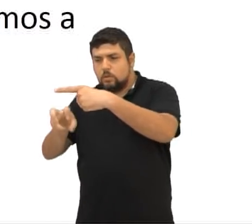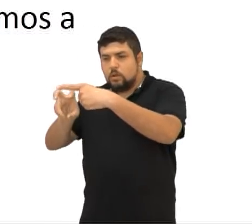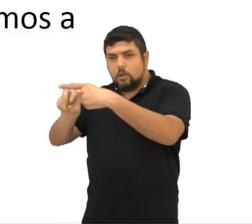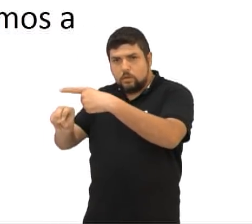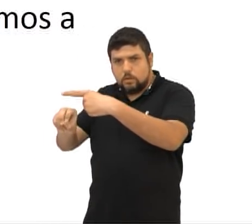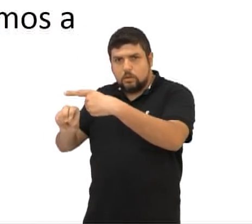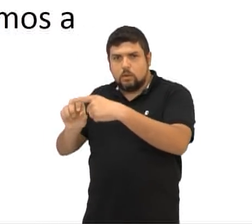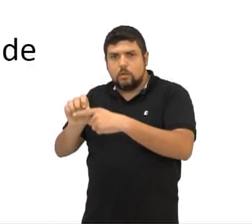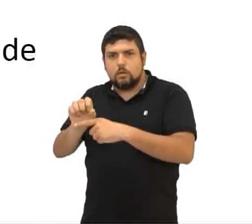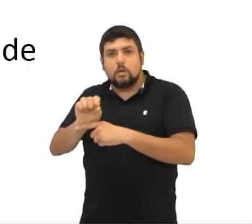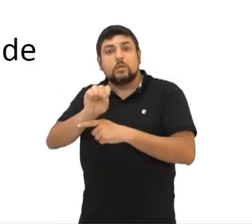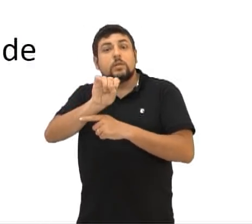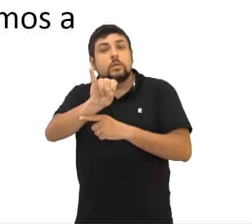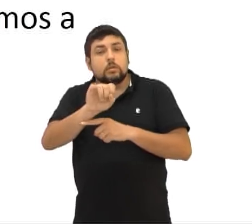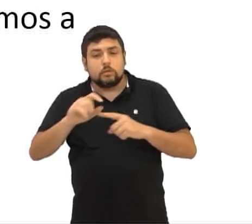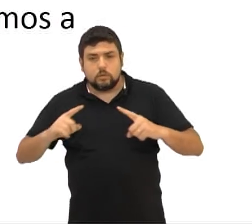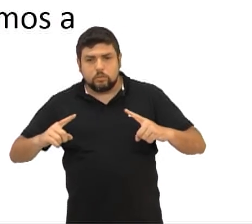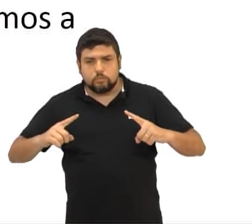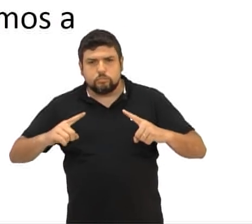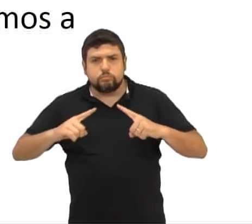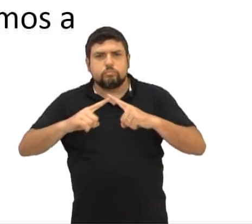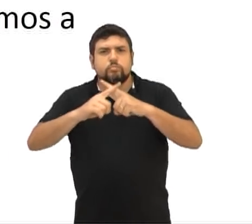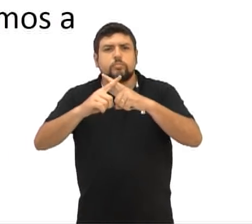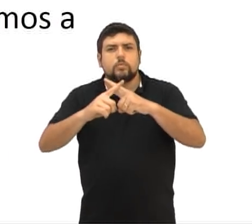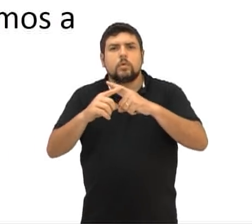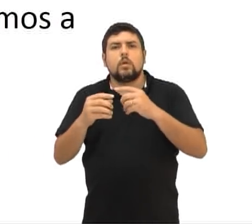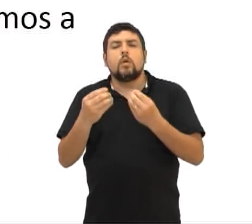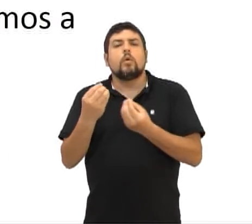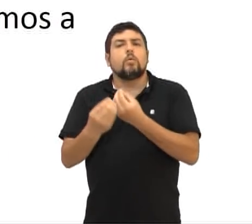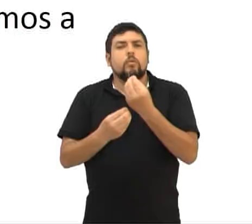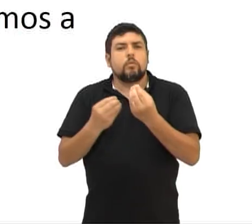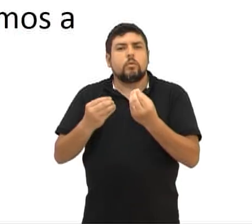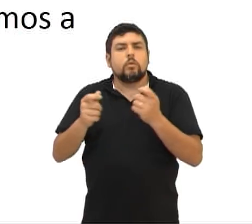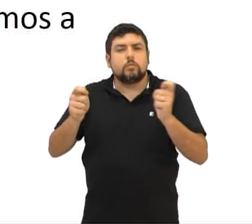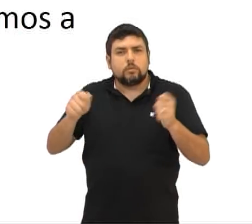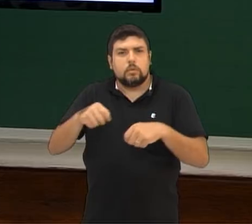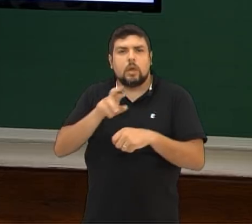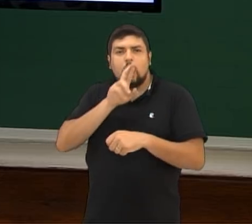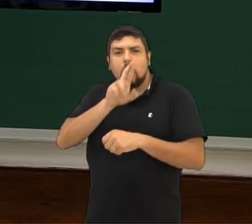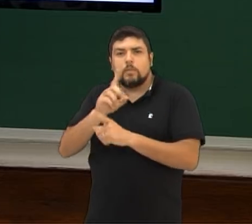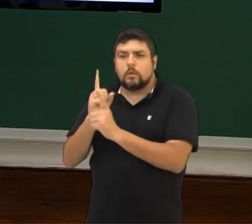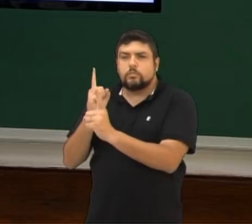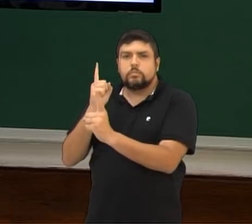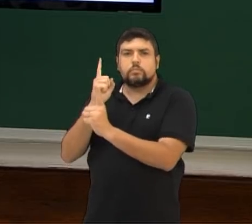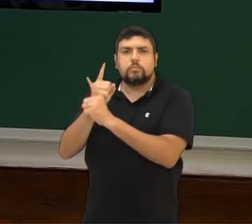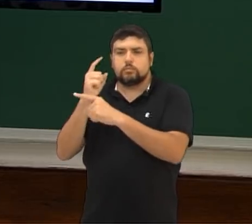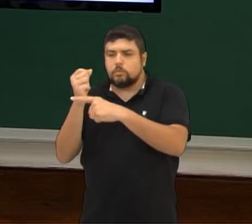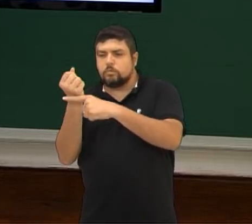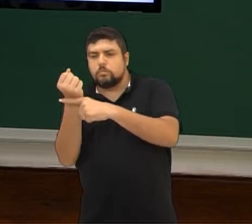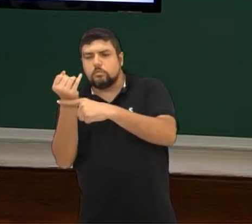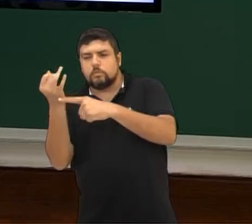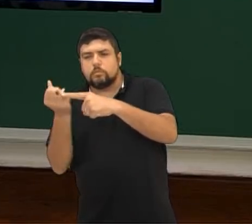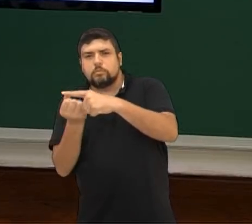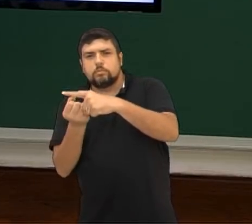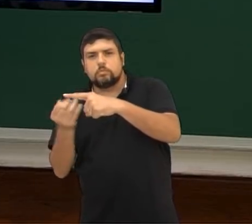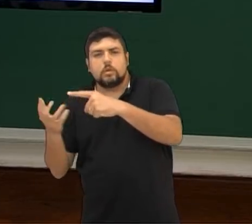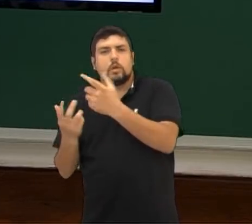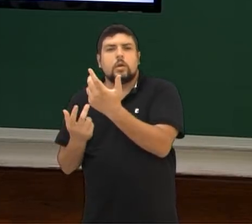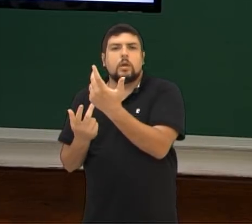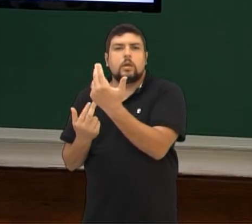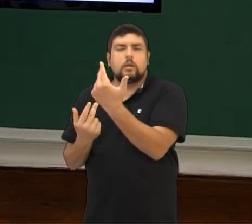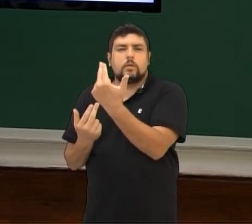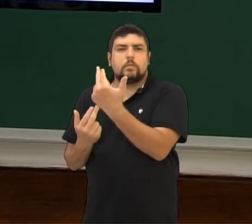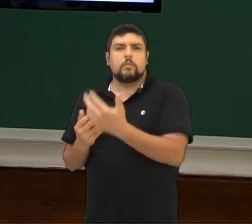fez no exercício anterior, você vai ter o mesmo resultado, na